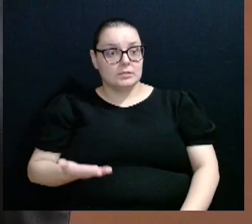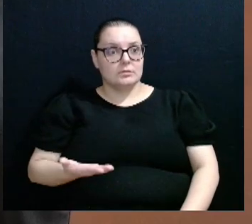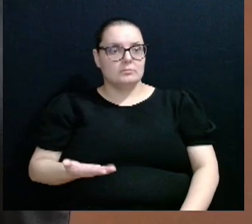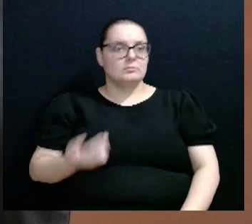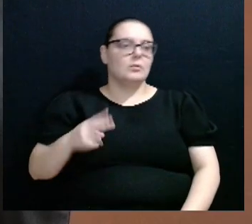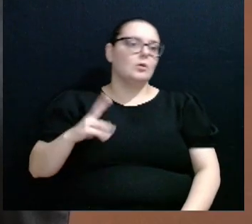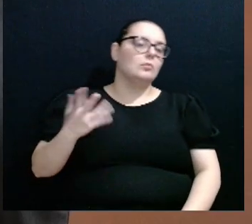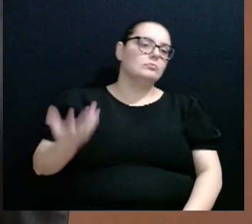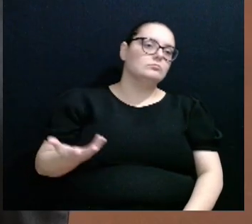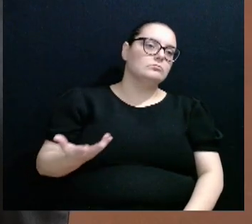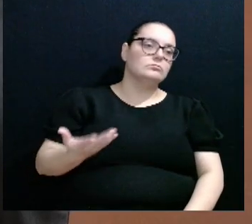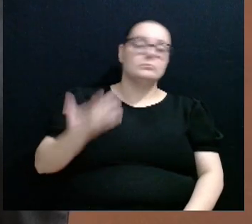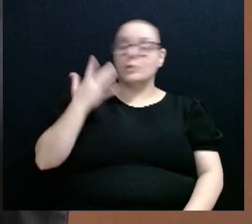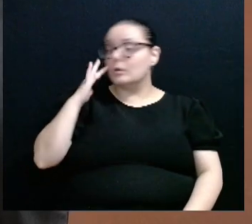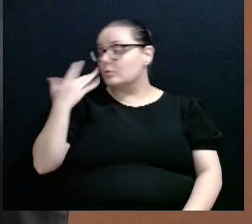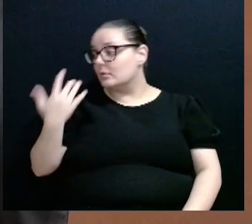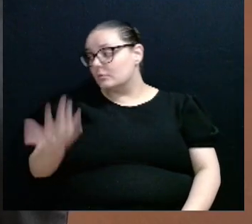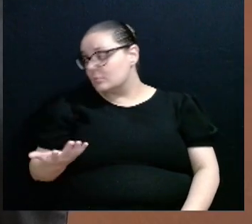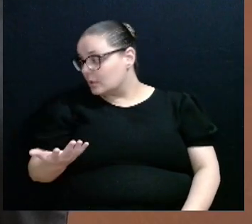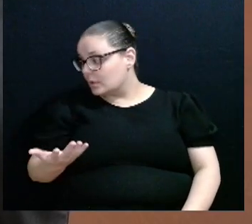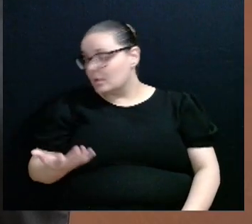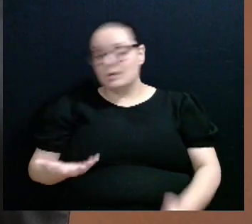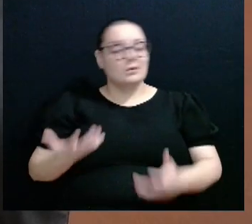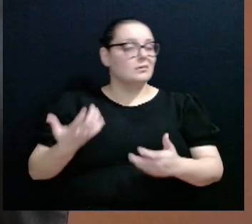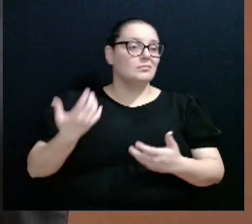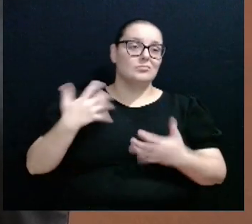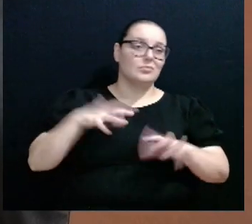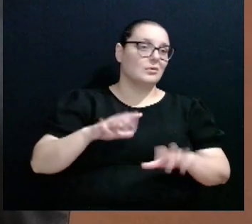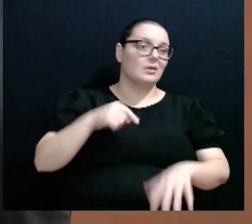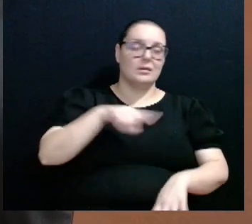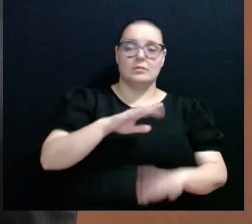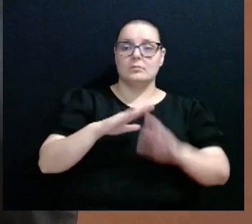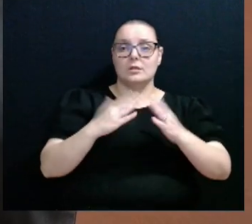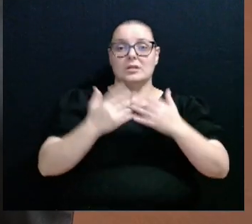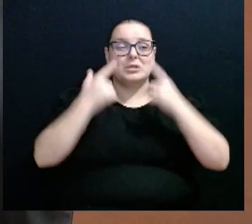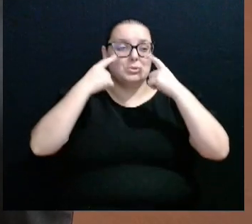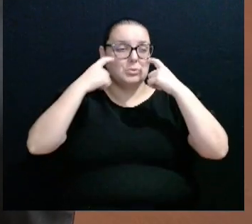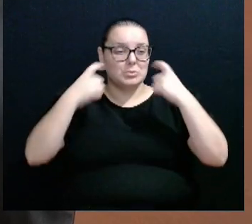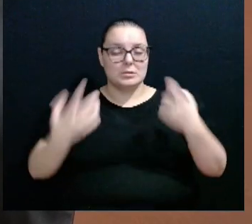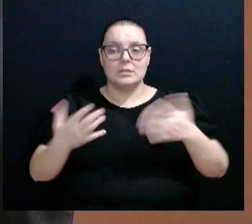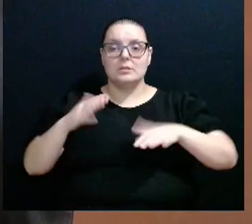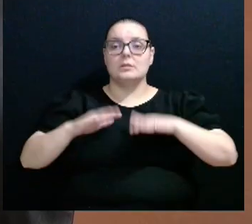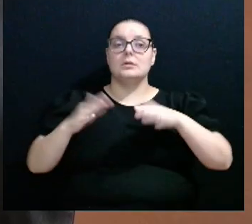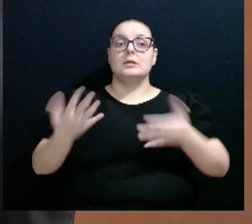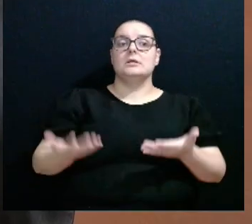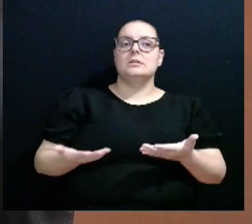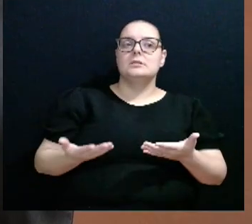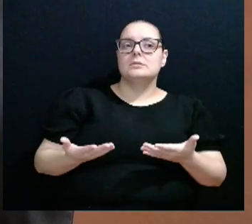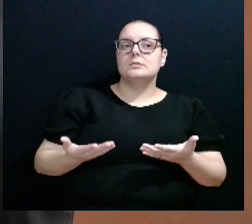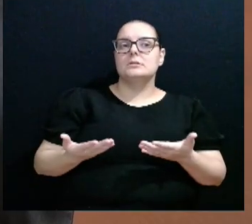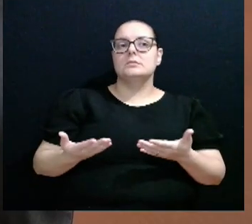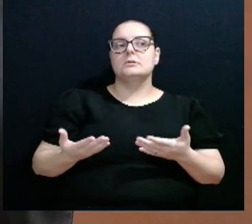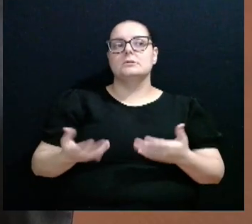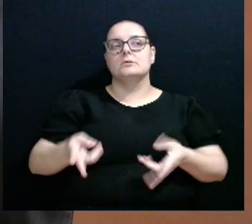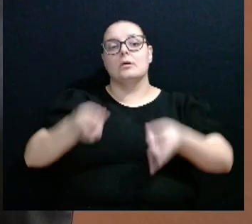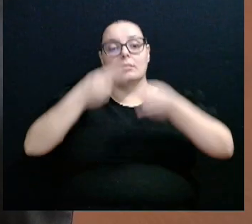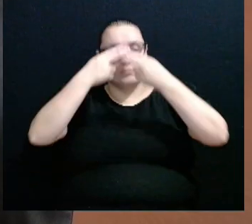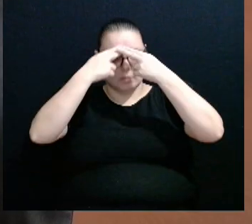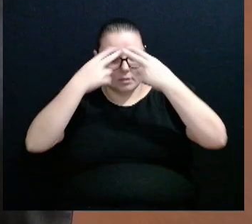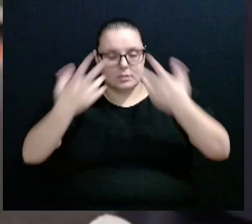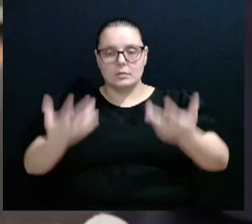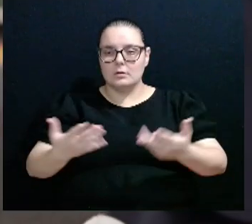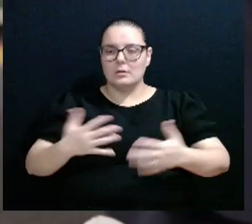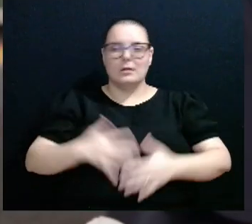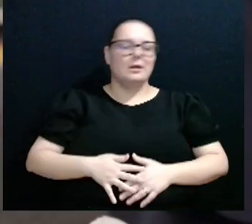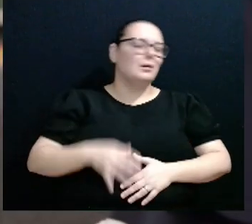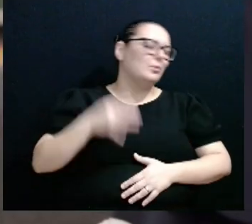sem saber, né, não quero ir para a escola, começa a chorar, ter também, às vezes, somatizado, dor de barriga, dor de cabeça,